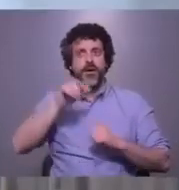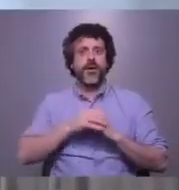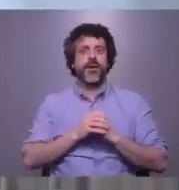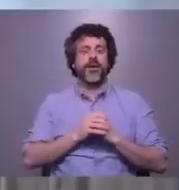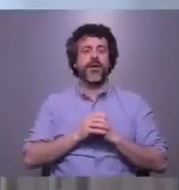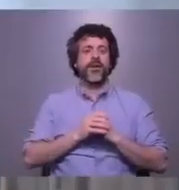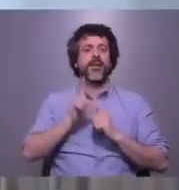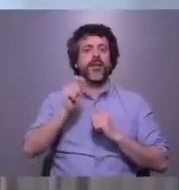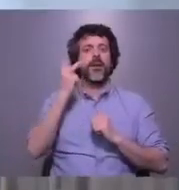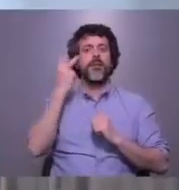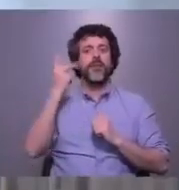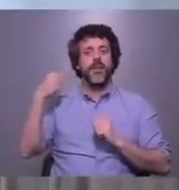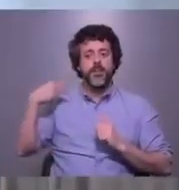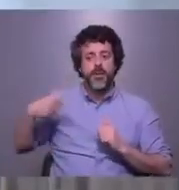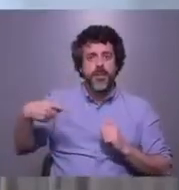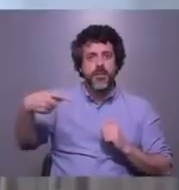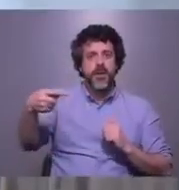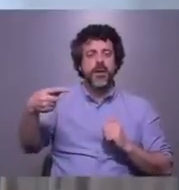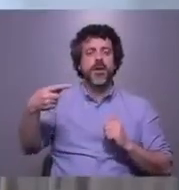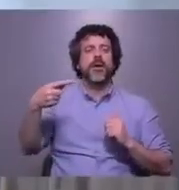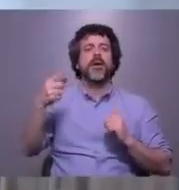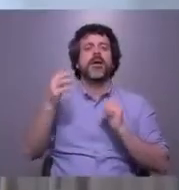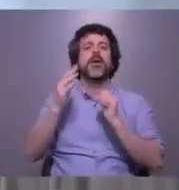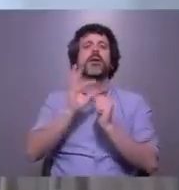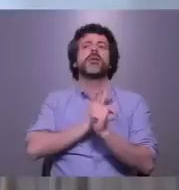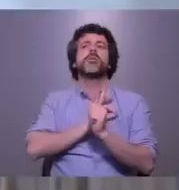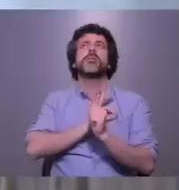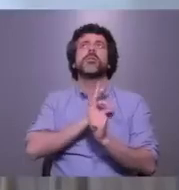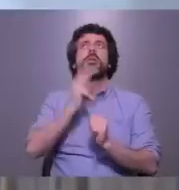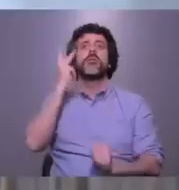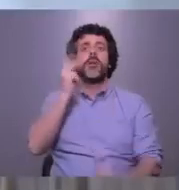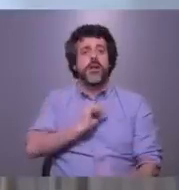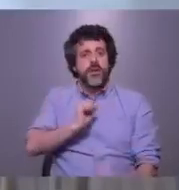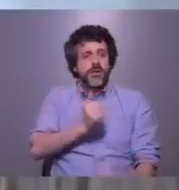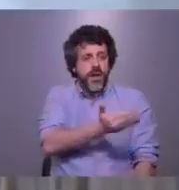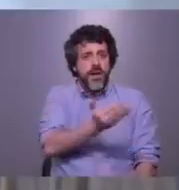no nosso dia-a-dia esta presença do Senhor na nossa vida.